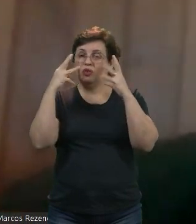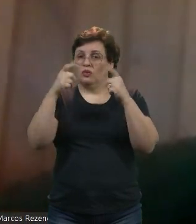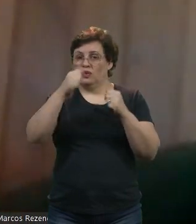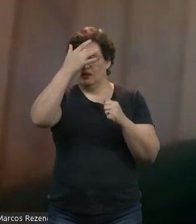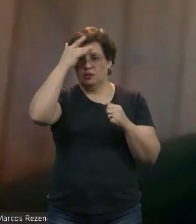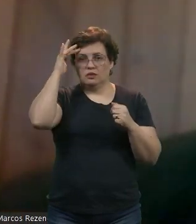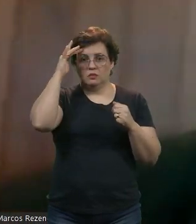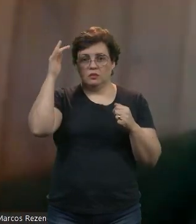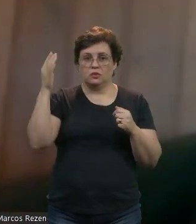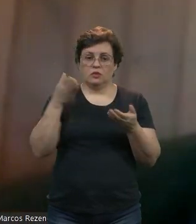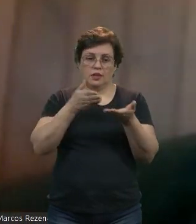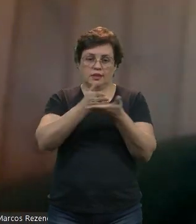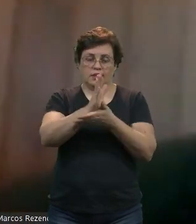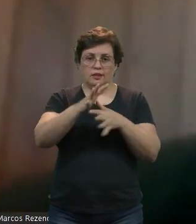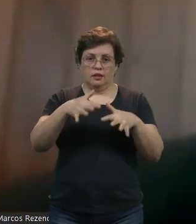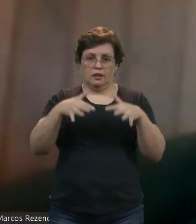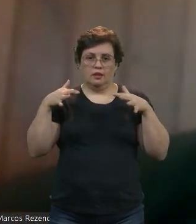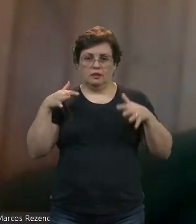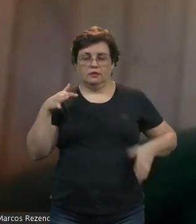está